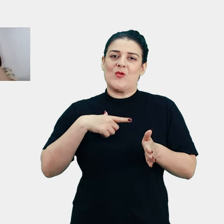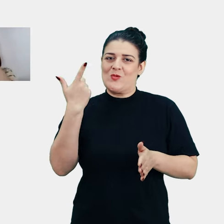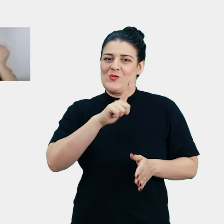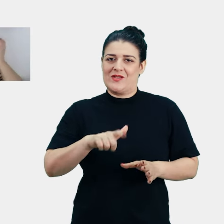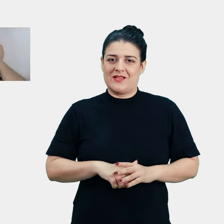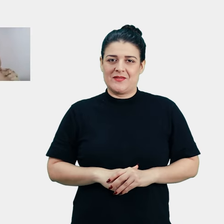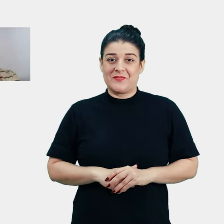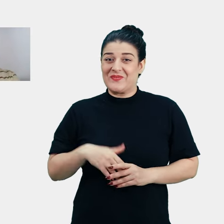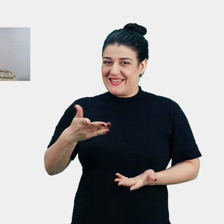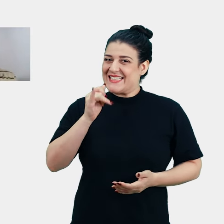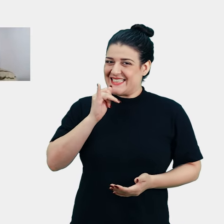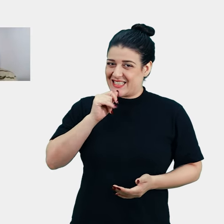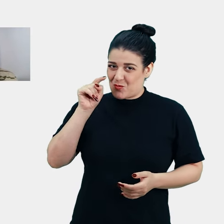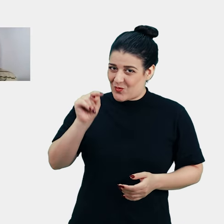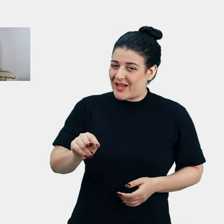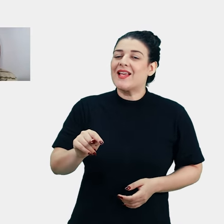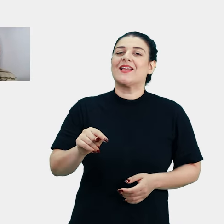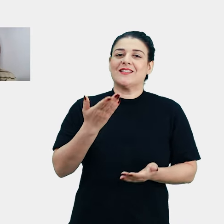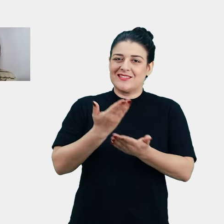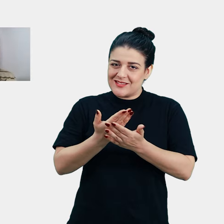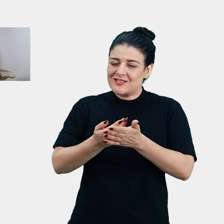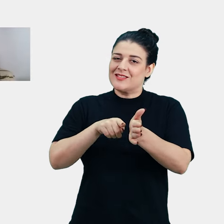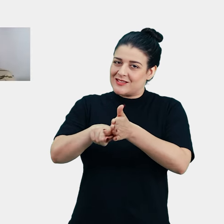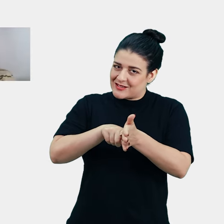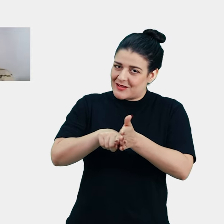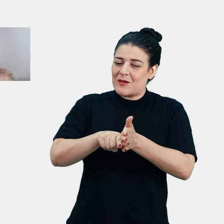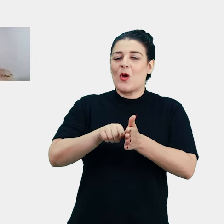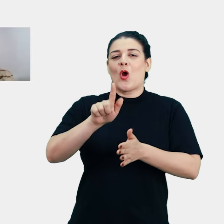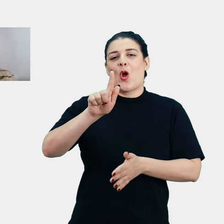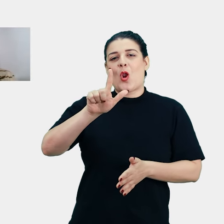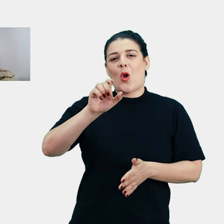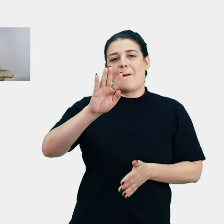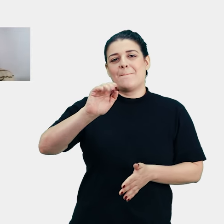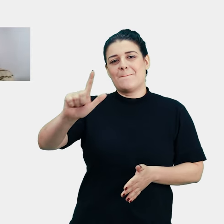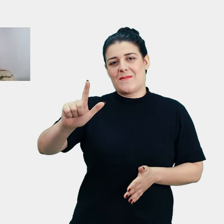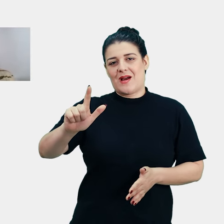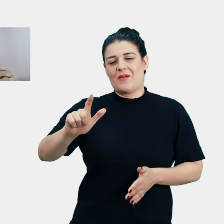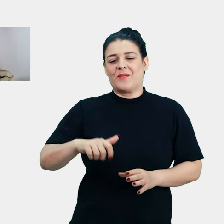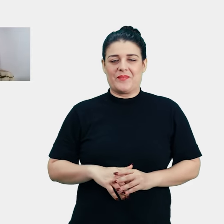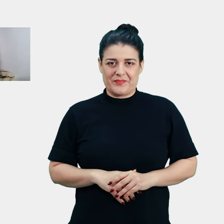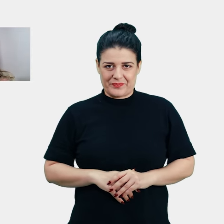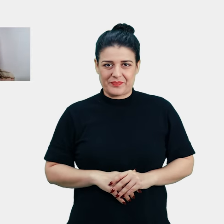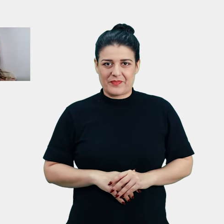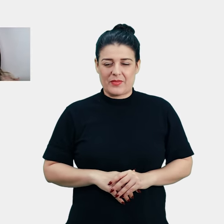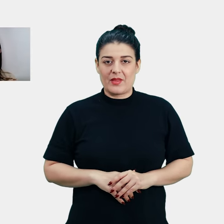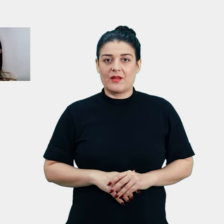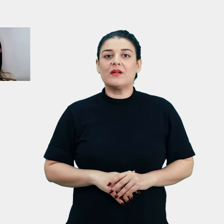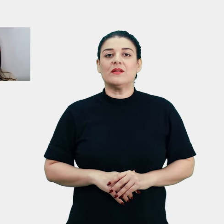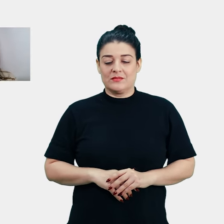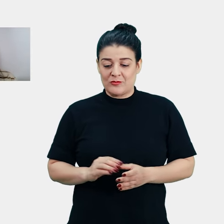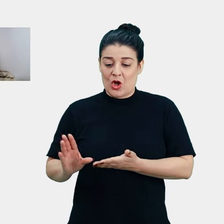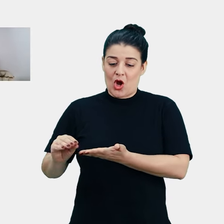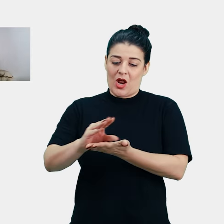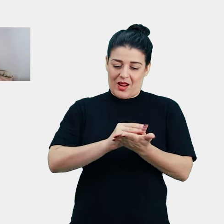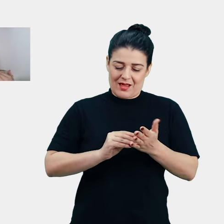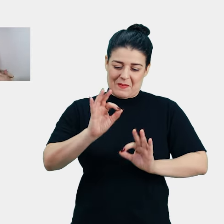conseguir. Então, nesse caso, a gente faz um estudo metabolômico global, conhecido como UNTARGET, tá? Então, a gente tem coleta e